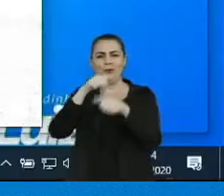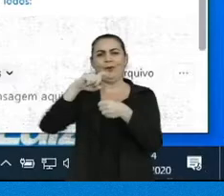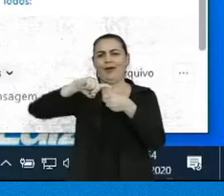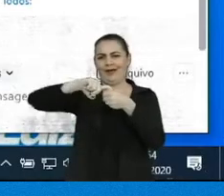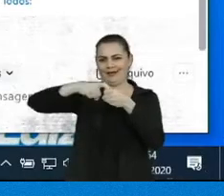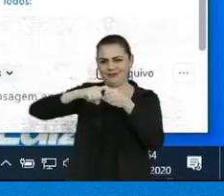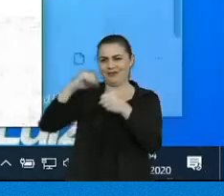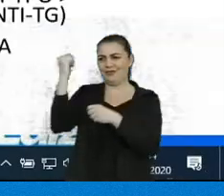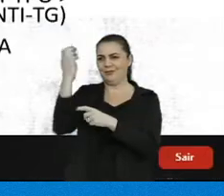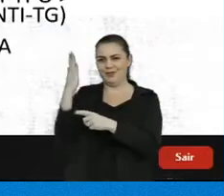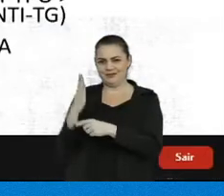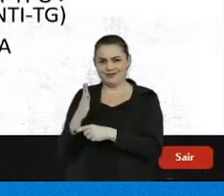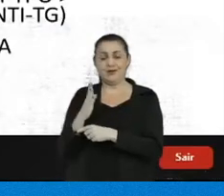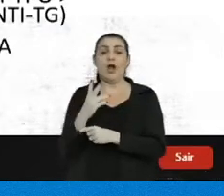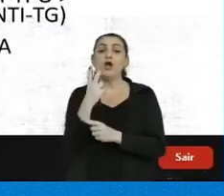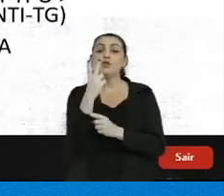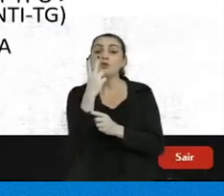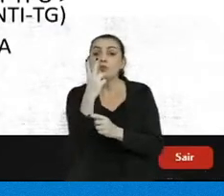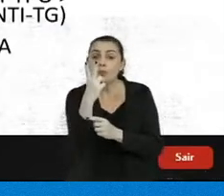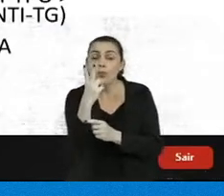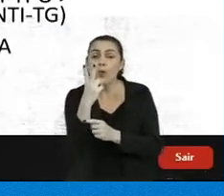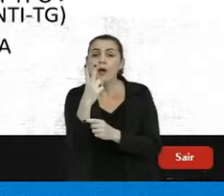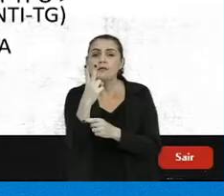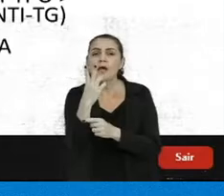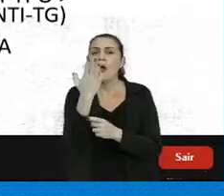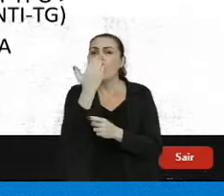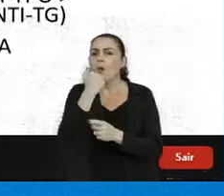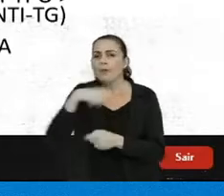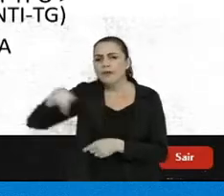duas castanhas do Brasil já são uma excelente fonte de